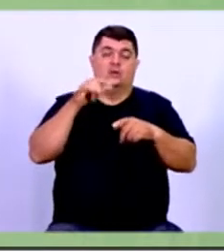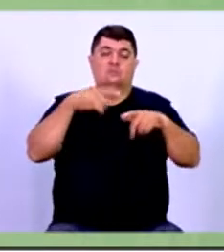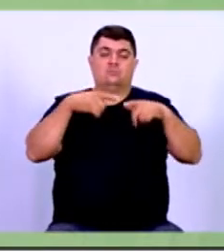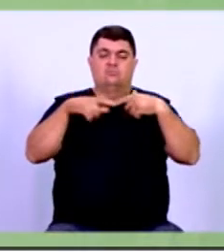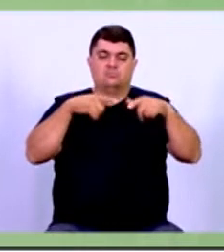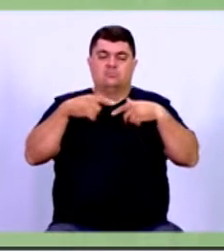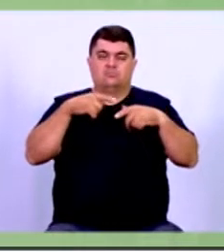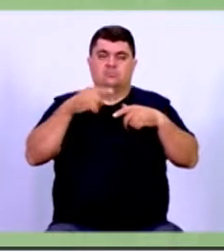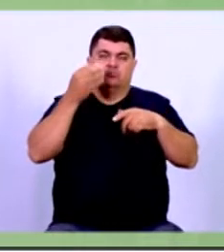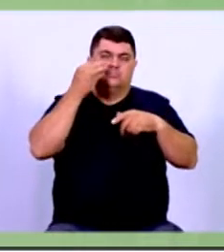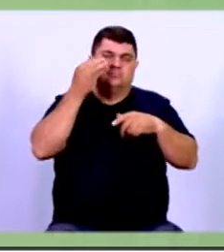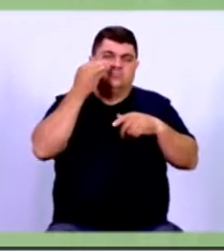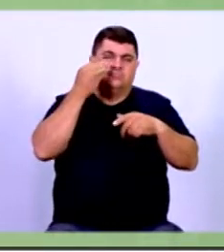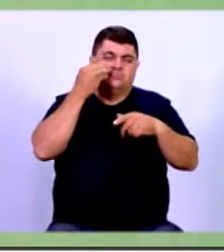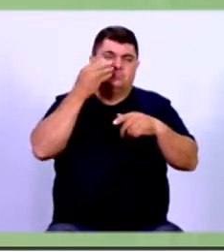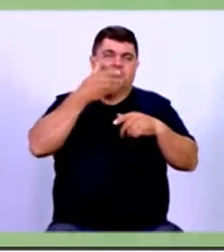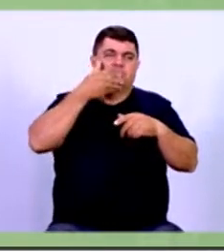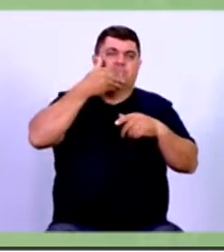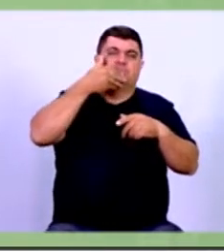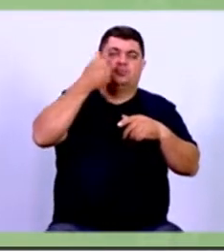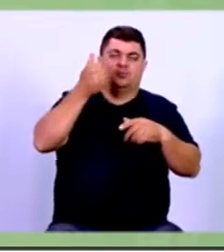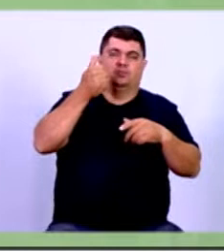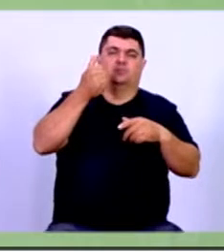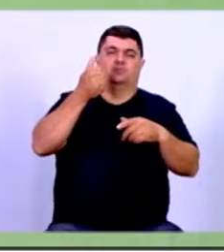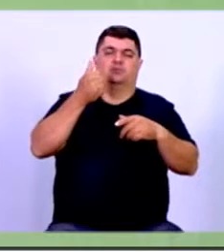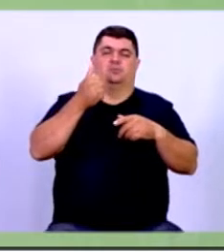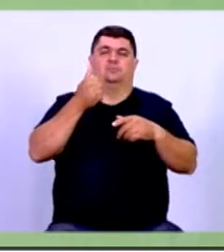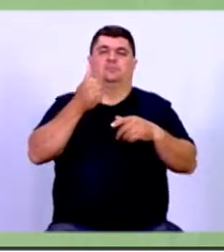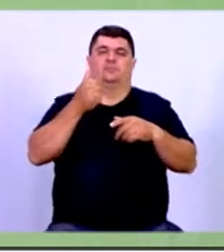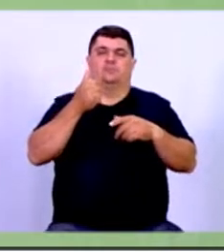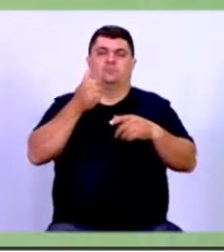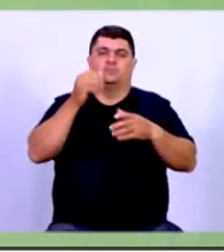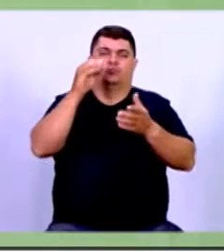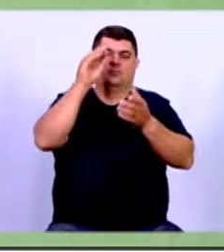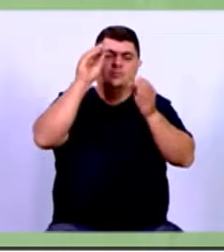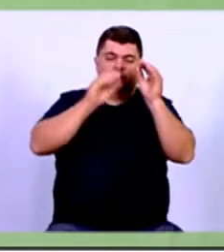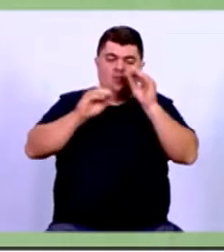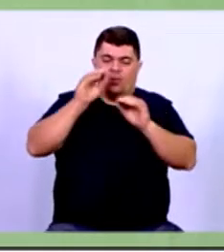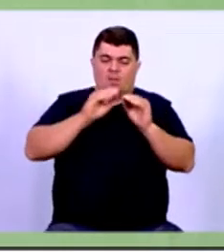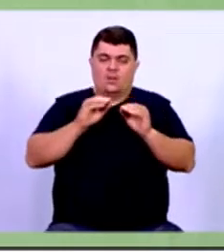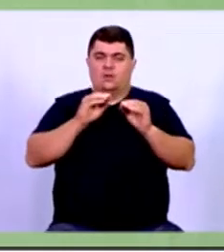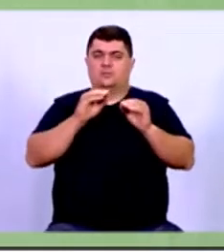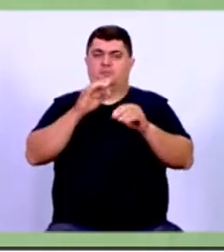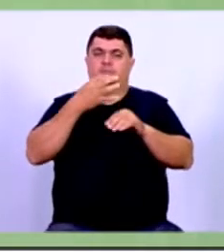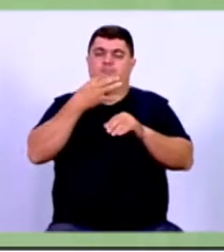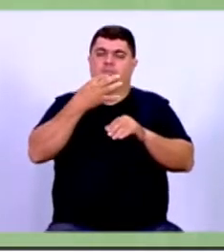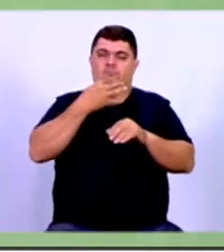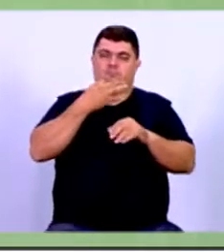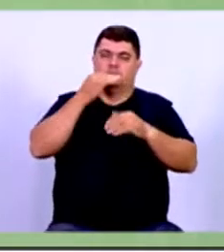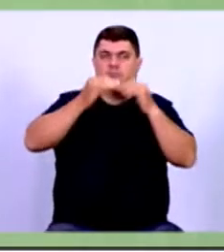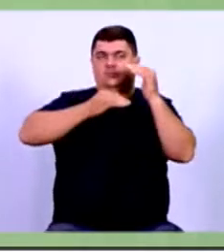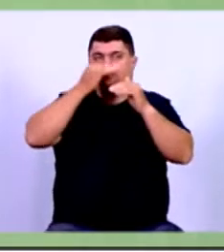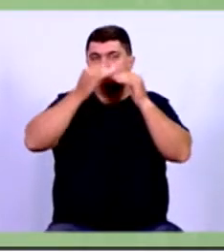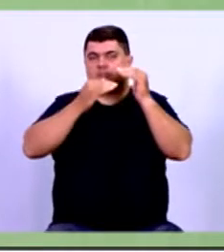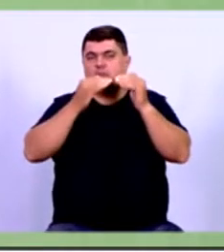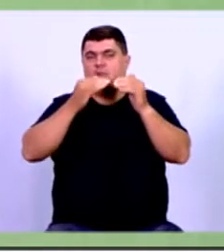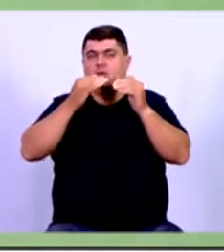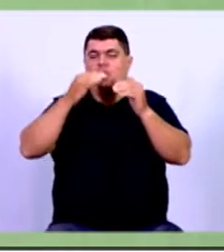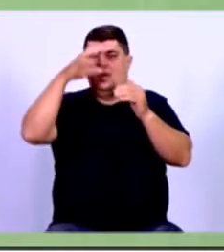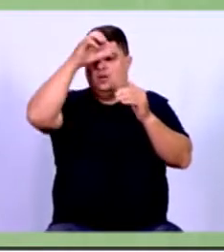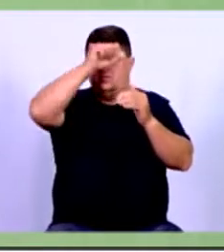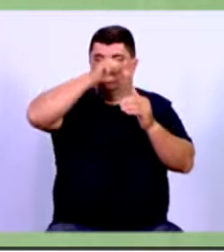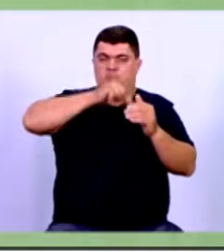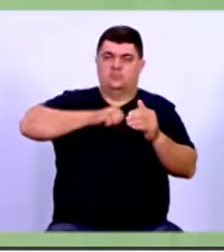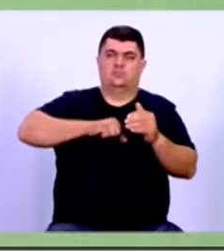produtivo, implicando, de fato, a aplicação dos conhecimentos que foram construídos durante a